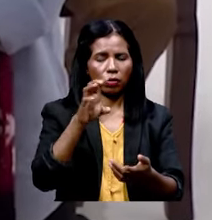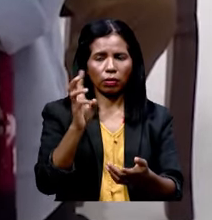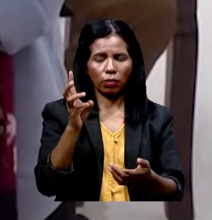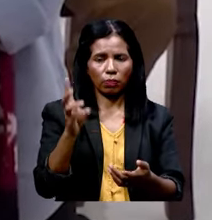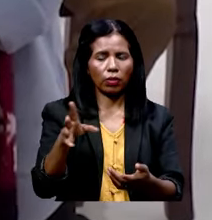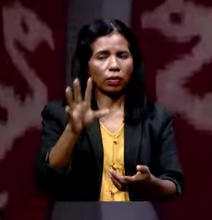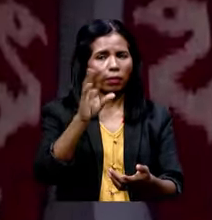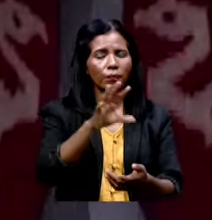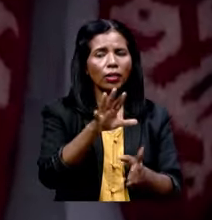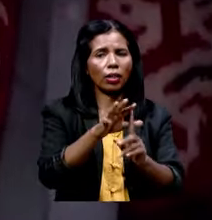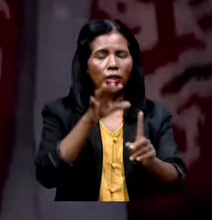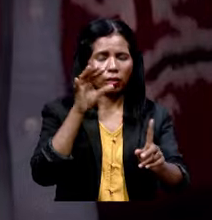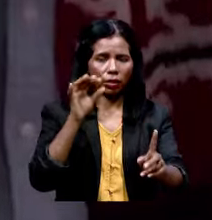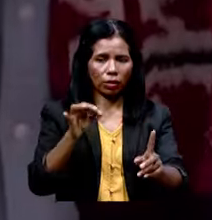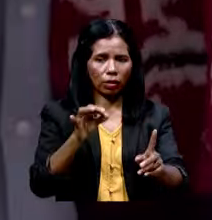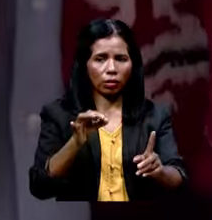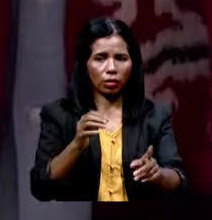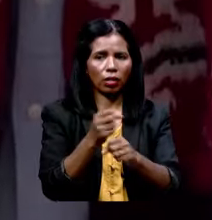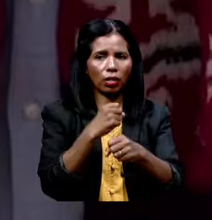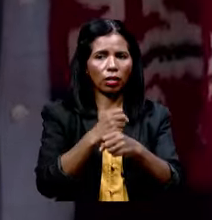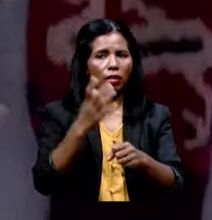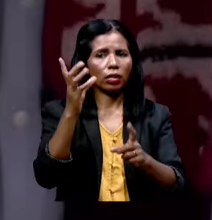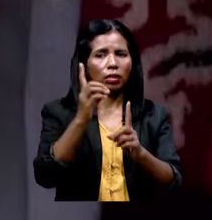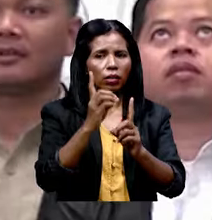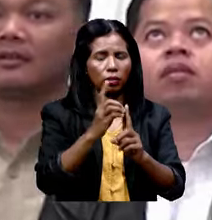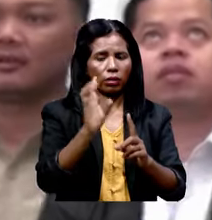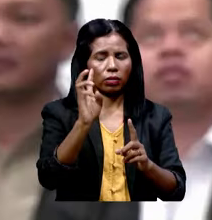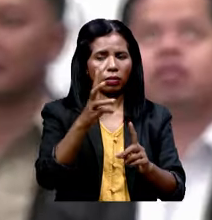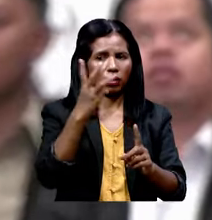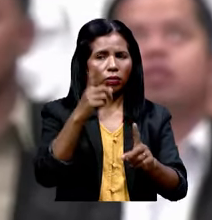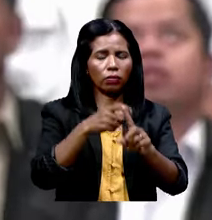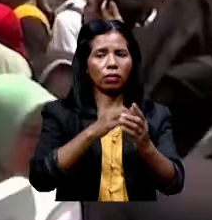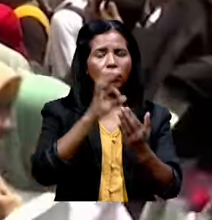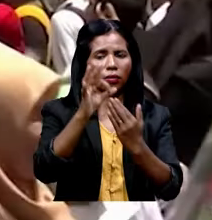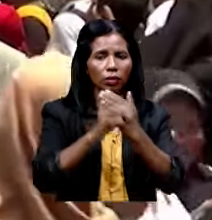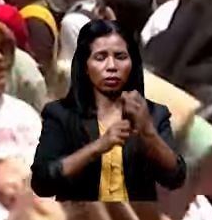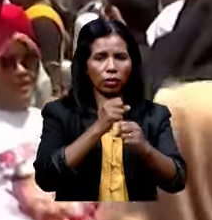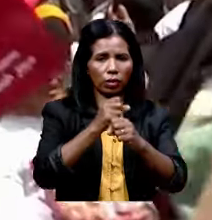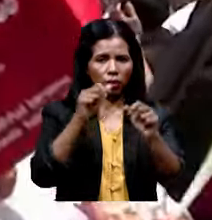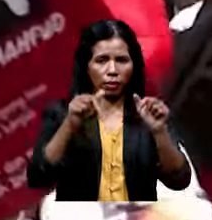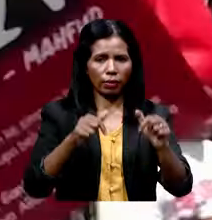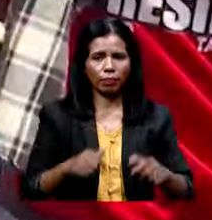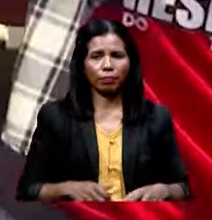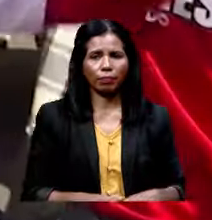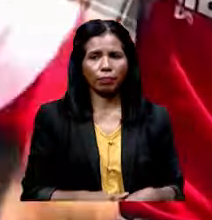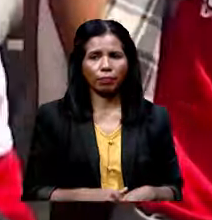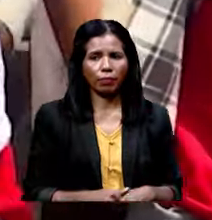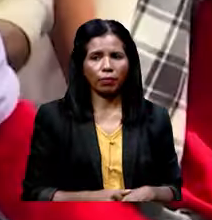1.000.000 resinghat iha eleição presidencial nebe makhalau iha lorong Hasanur Resinghat fulan Fevereiro tinang ne. Agustinho da Costa, ZMN.